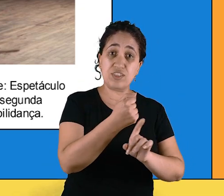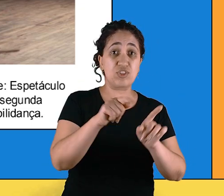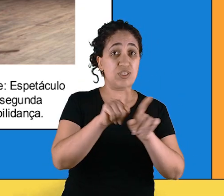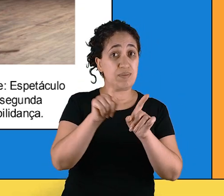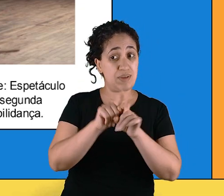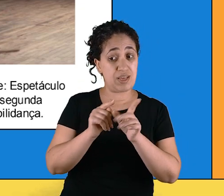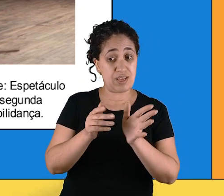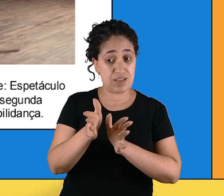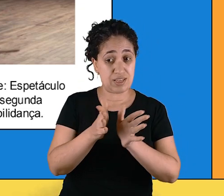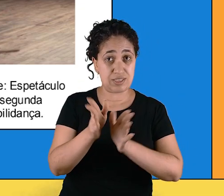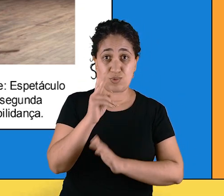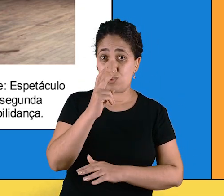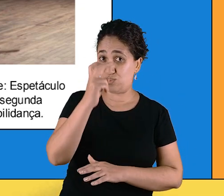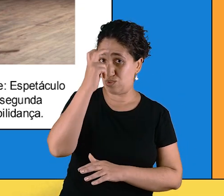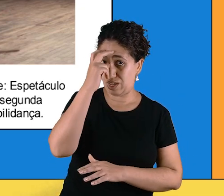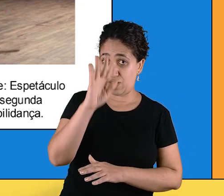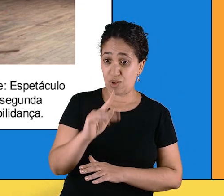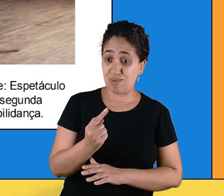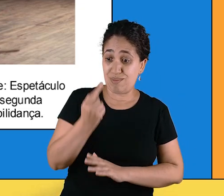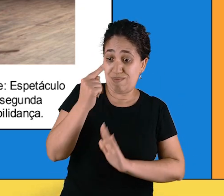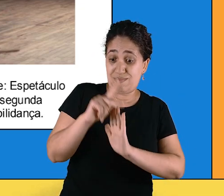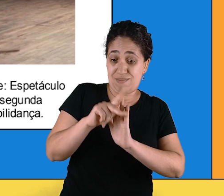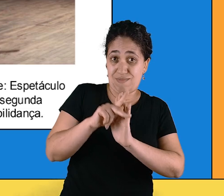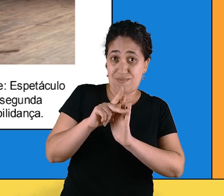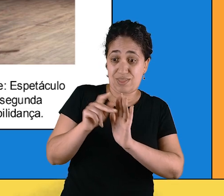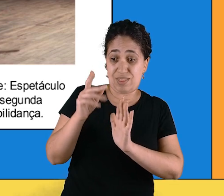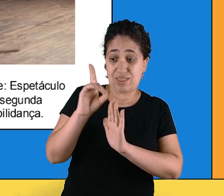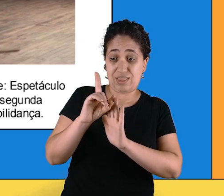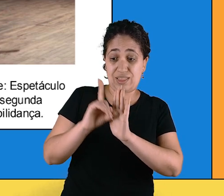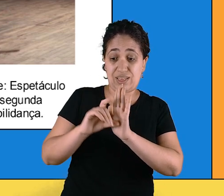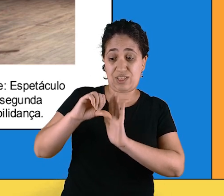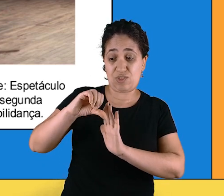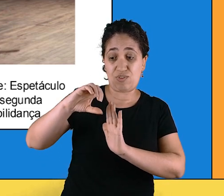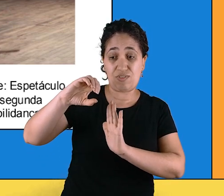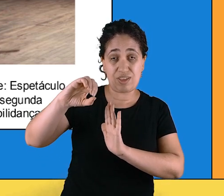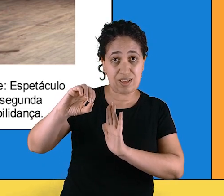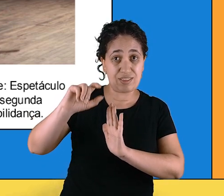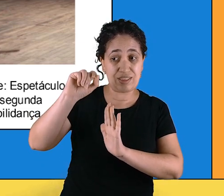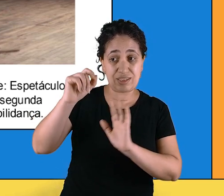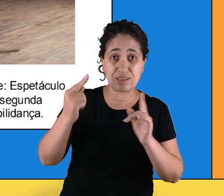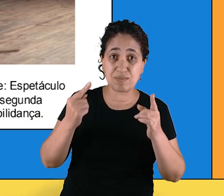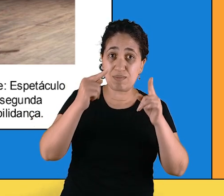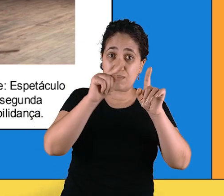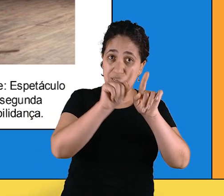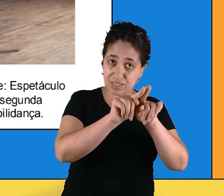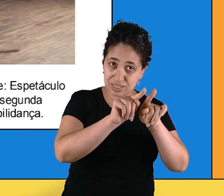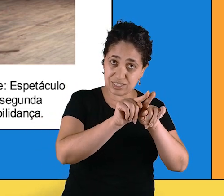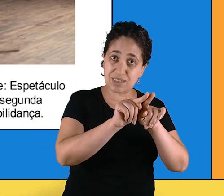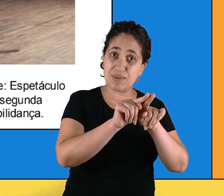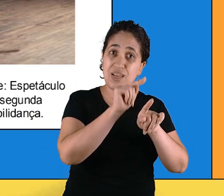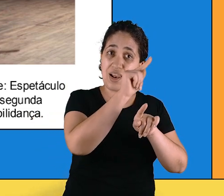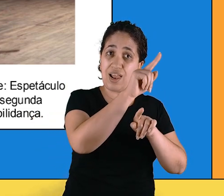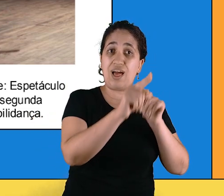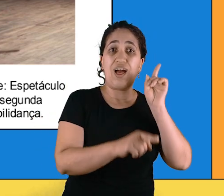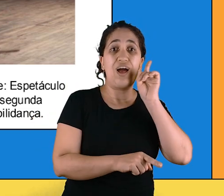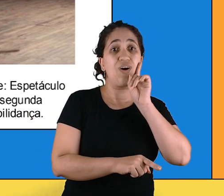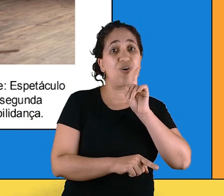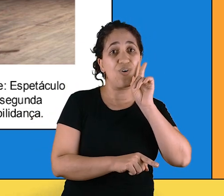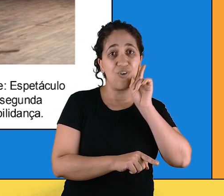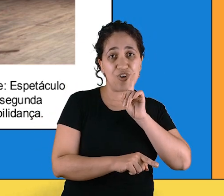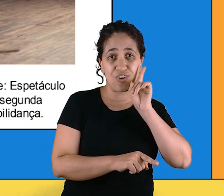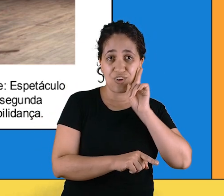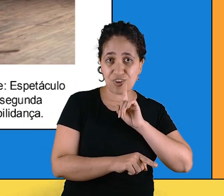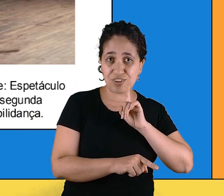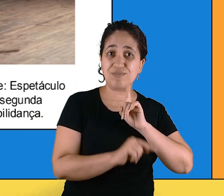acessibilidade cultural. Começando com o primeiro programa na década de 90, quando faz uma parceria com o Kennedy Center dos Estados Unidos